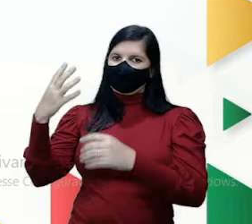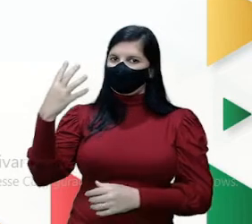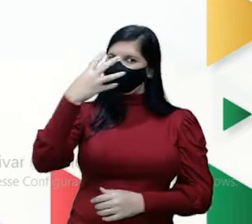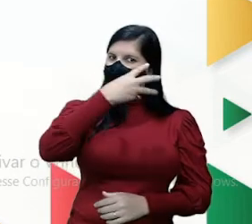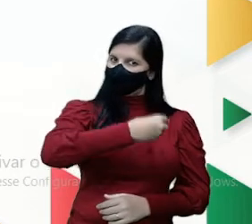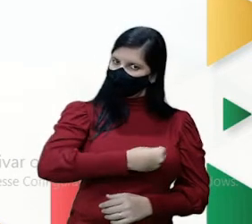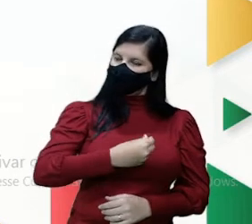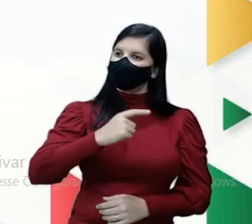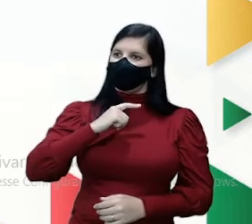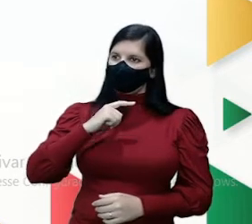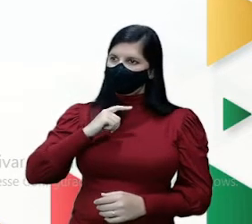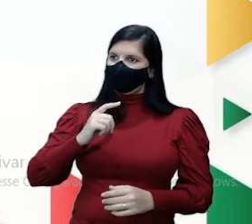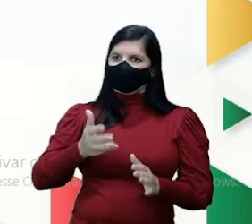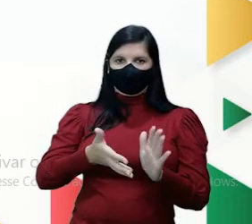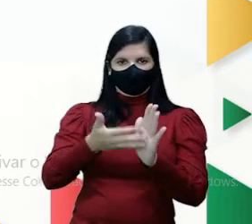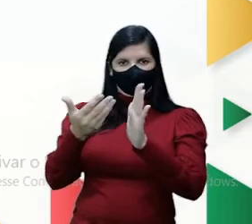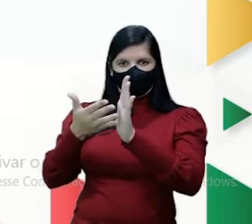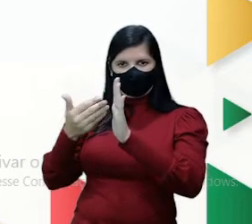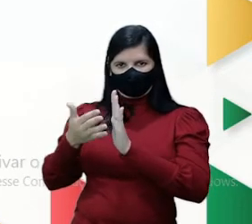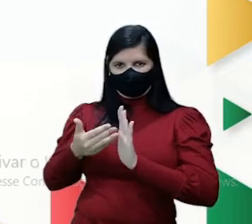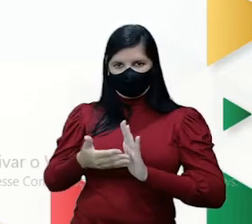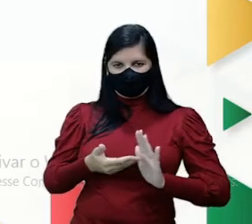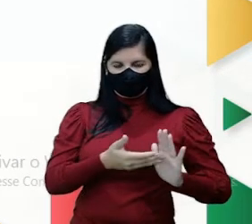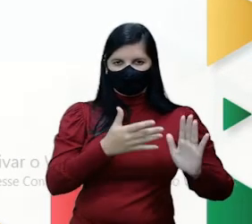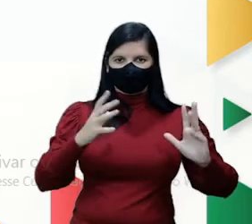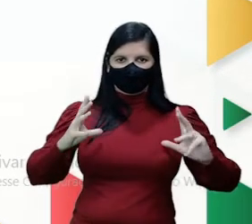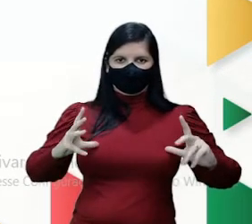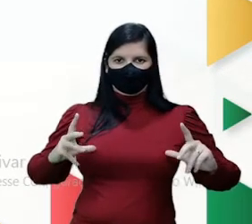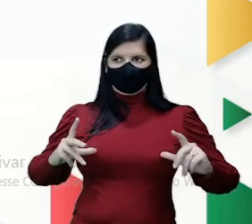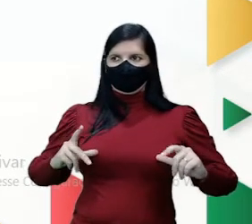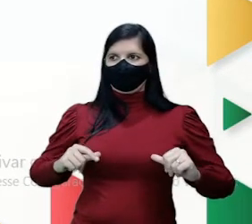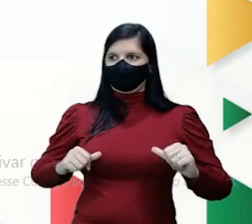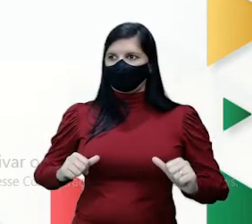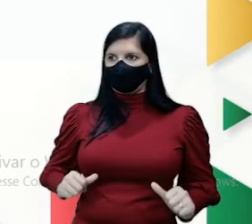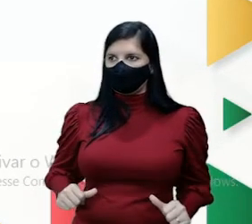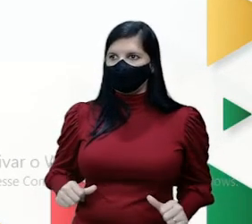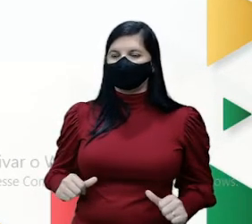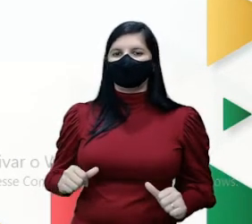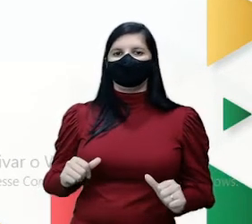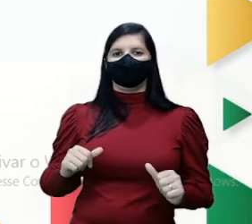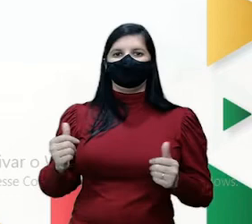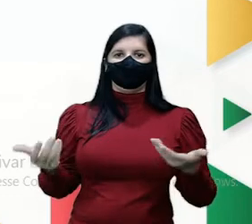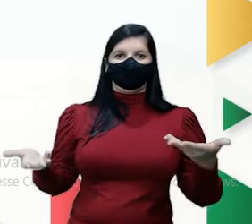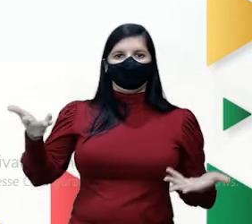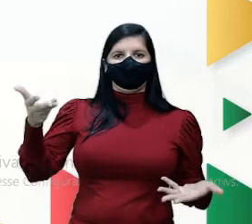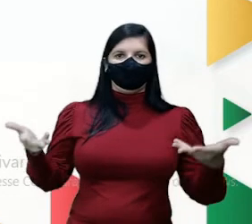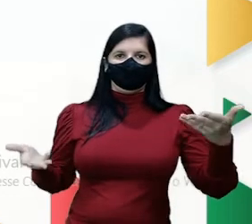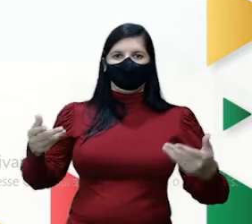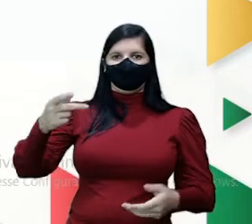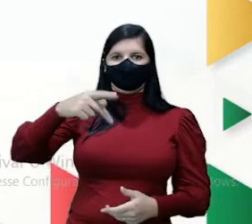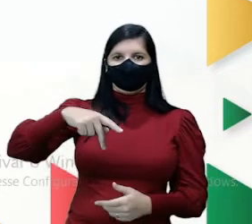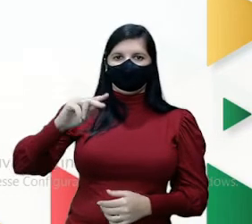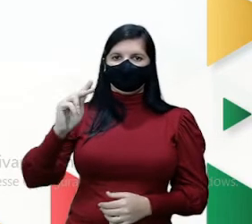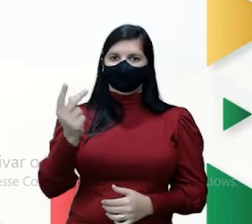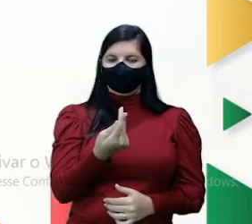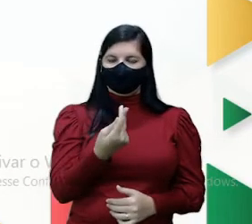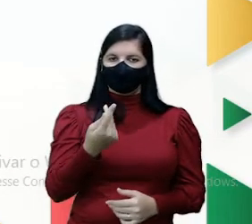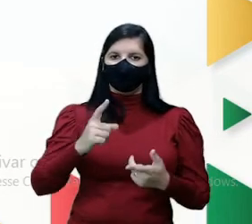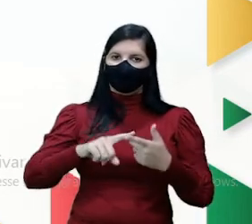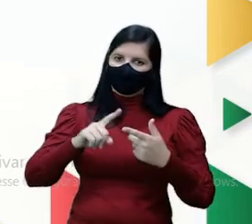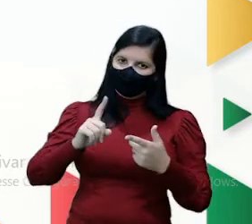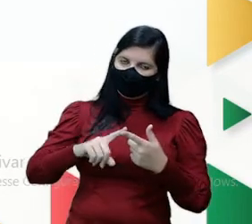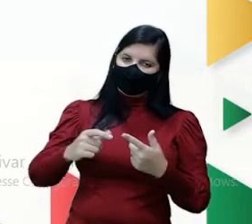acontece essa desinfecção, onde vai ter ali também o equilíbrio do pH e também vai